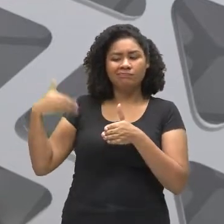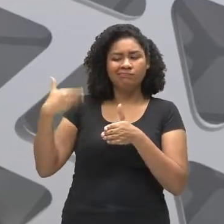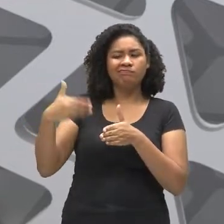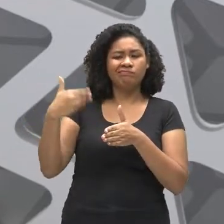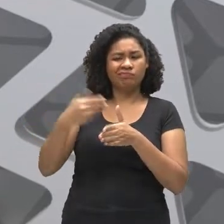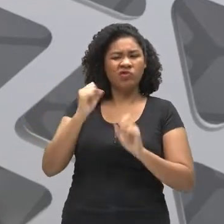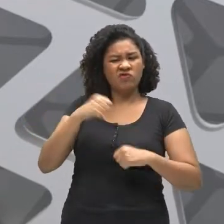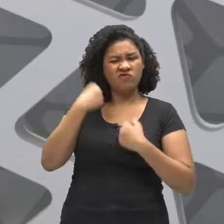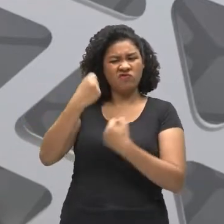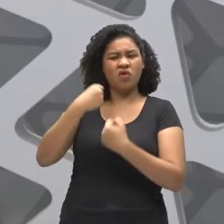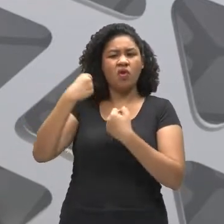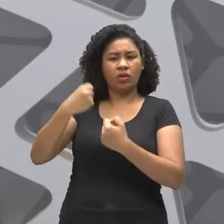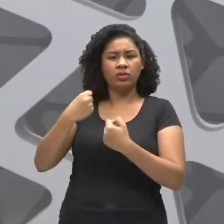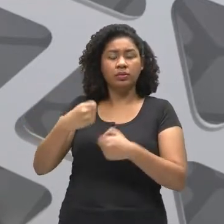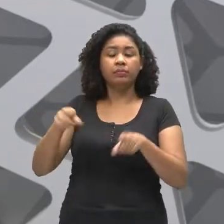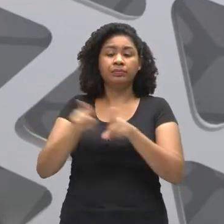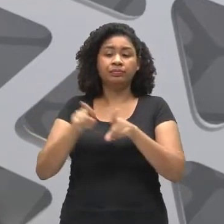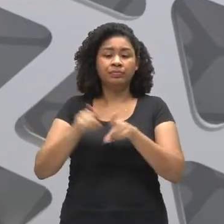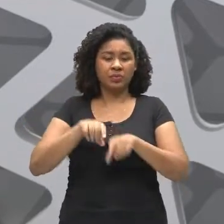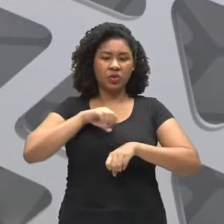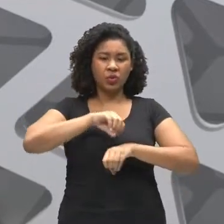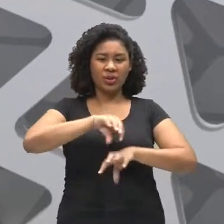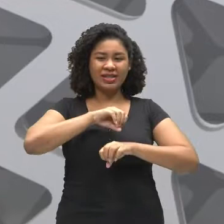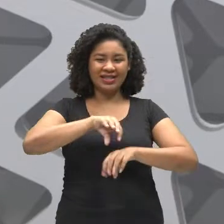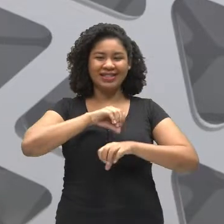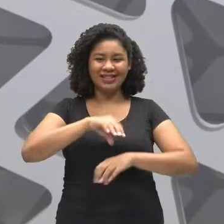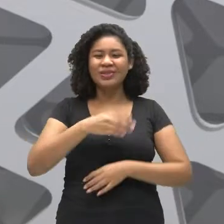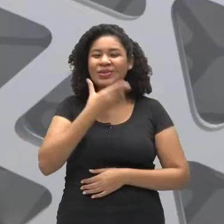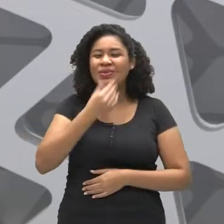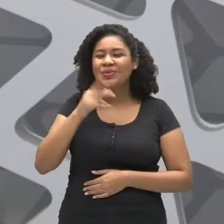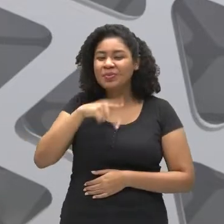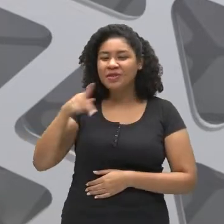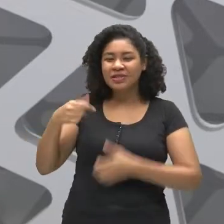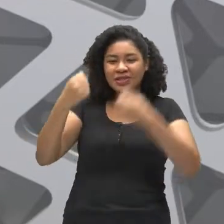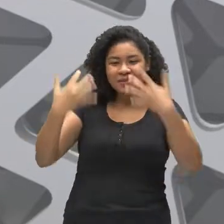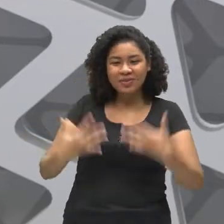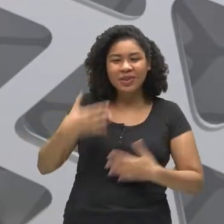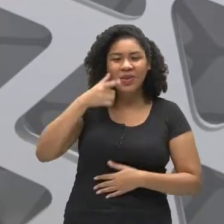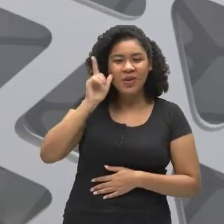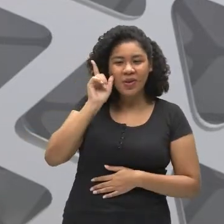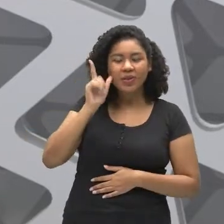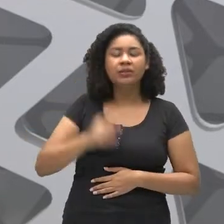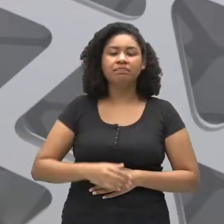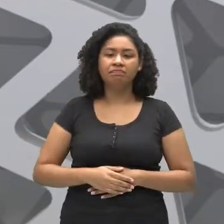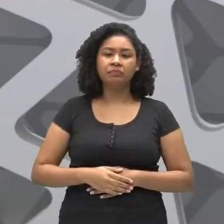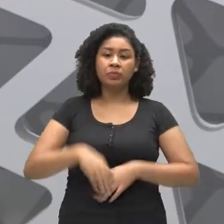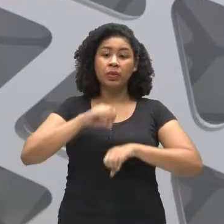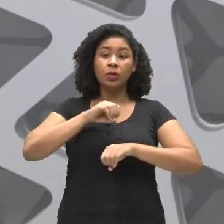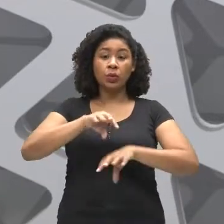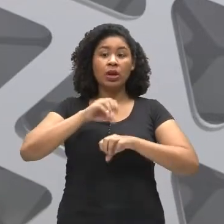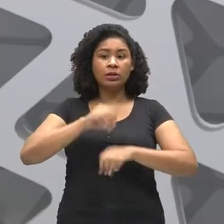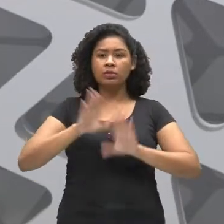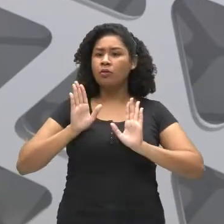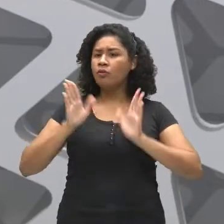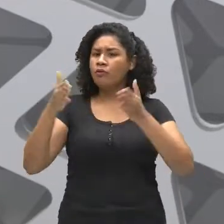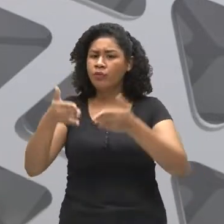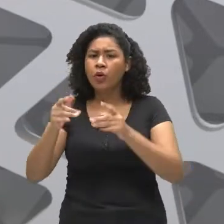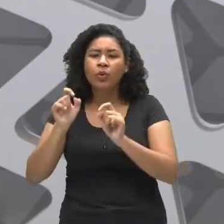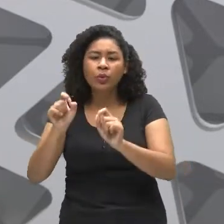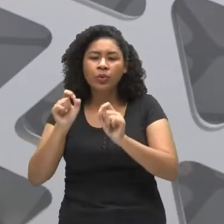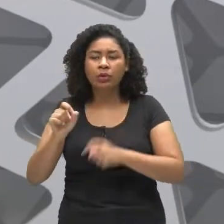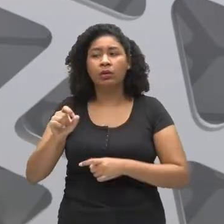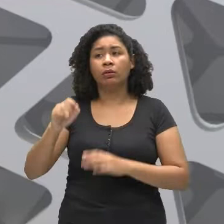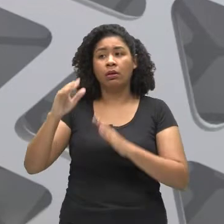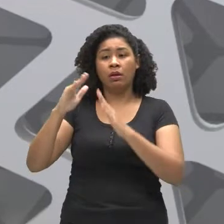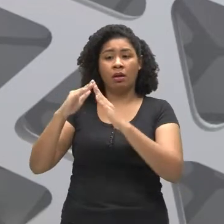acontecendo. Até mesmo a educação, como vocês viram com o professor Artemison ontem, ela era ali, né, totalmente direcionada pela